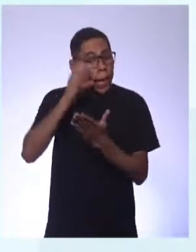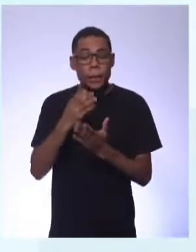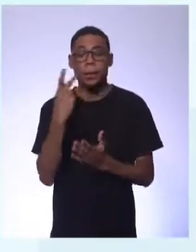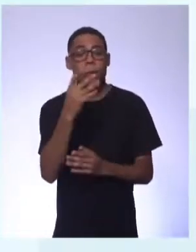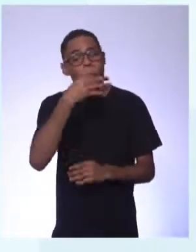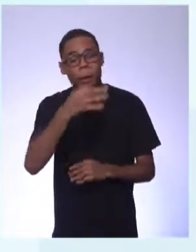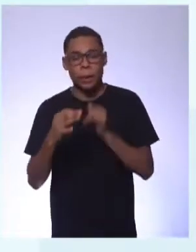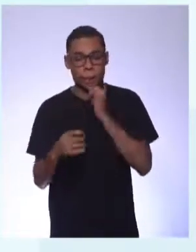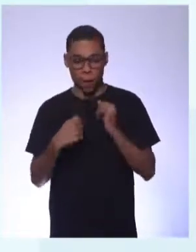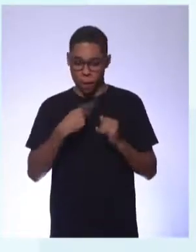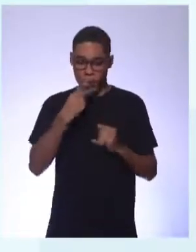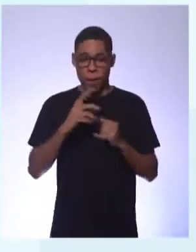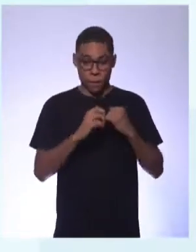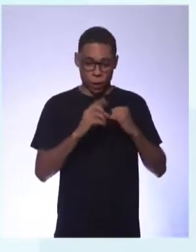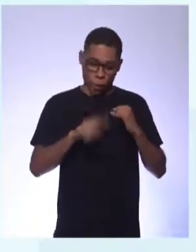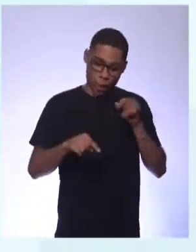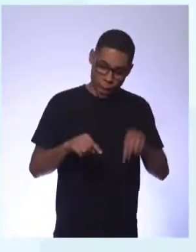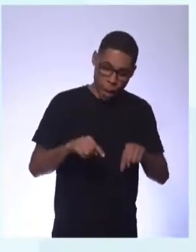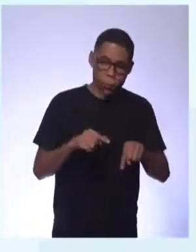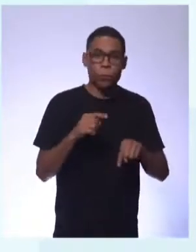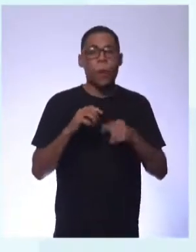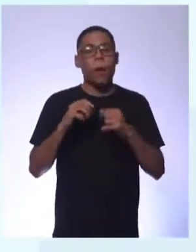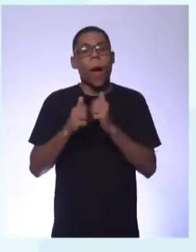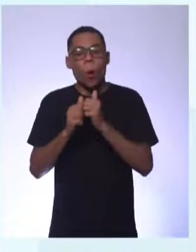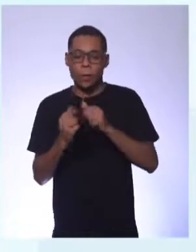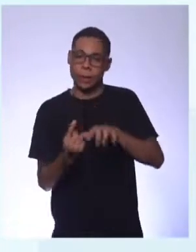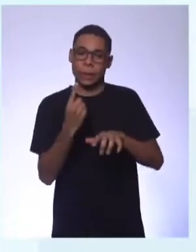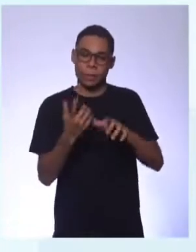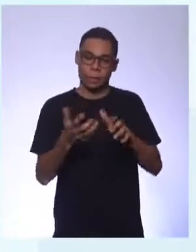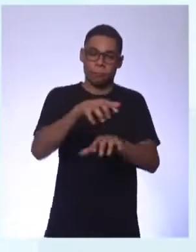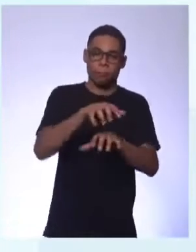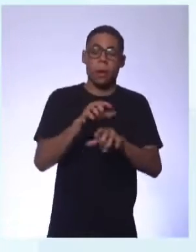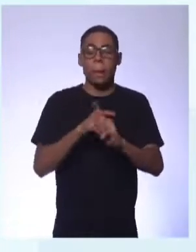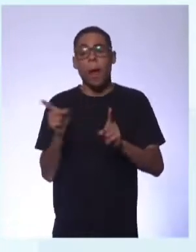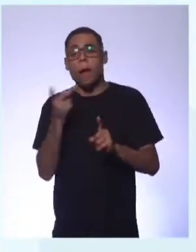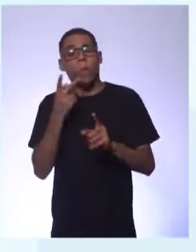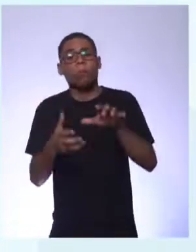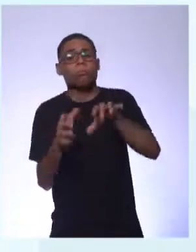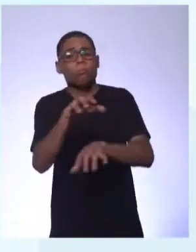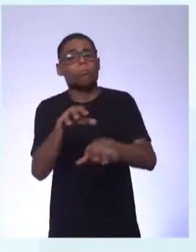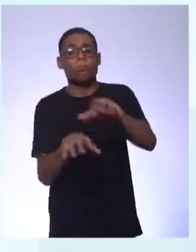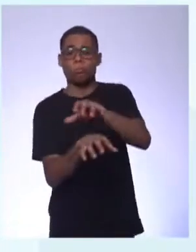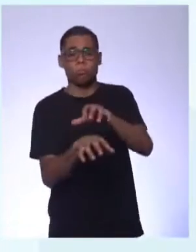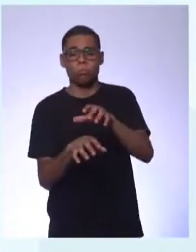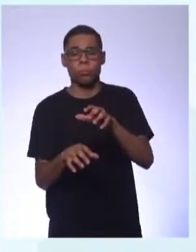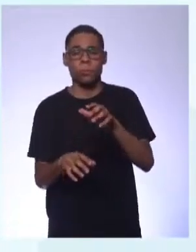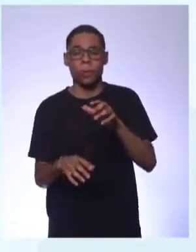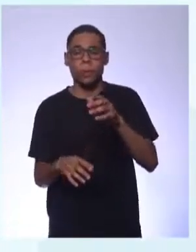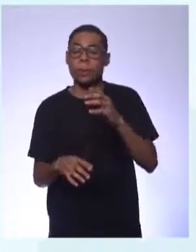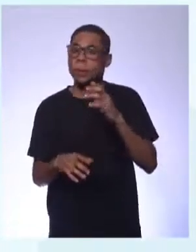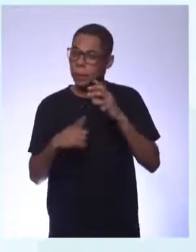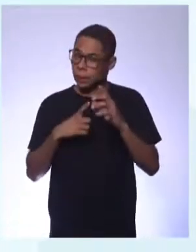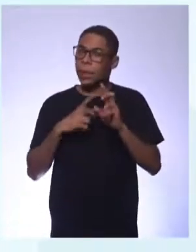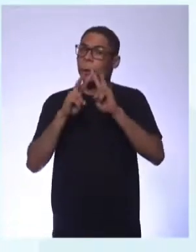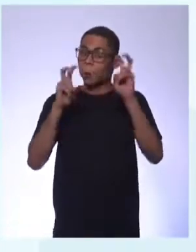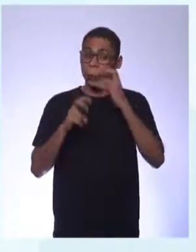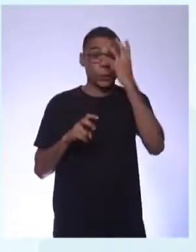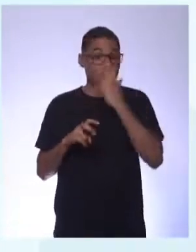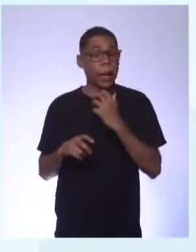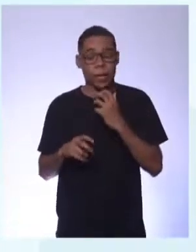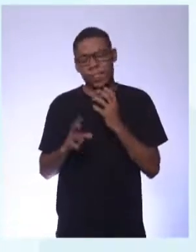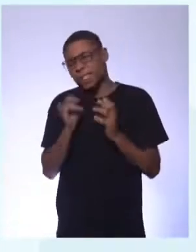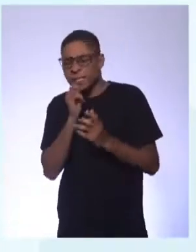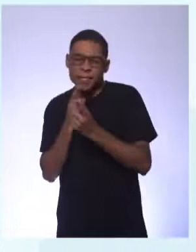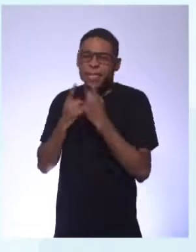falei que o feijão por baixo, a professora falou que é feijão por cima, então a tese é a sua opinião sobre o assunto. Em questões mais sérias, por favor, é o que acontecerá no Enem, né?